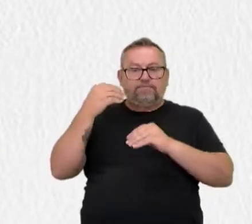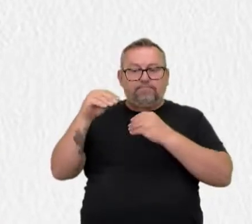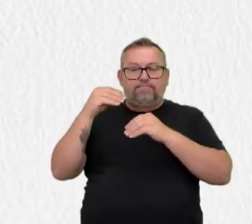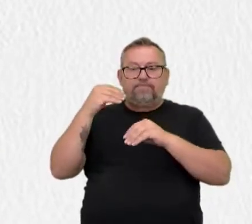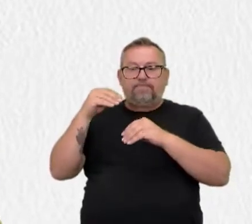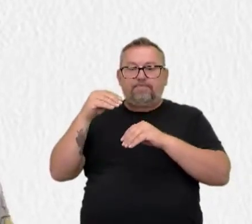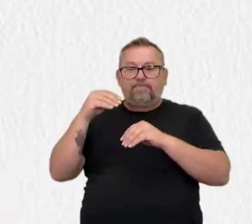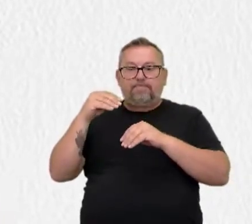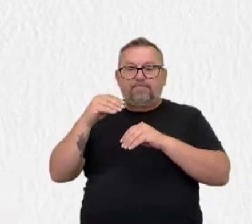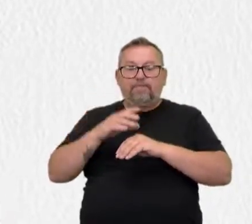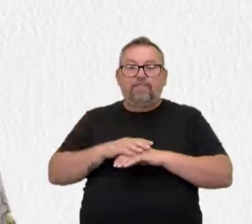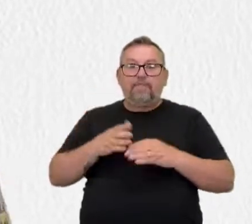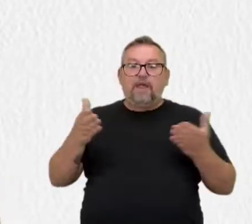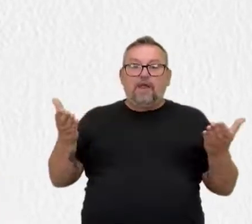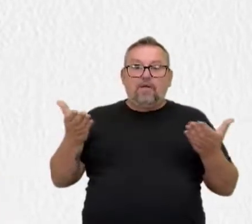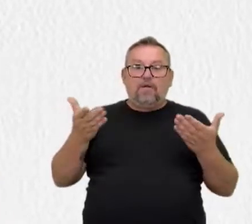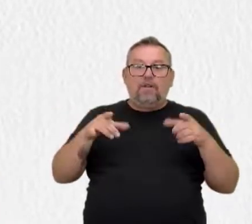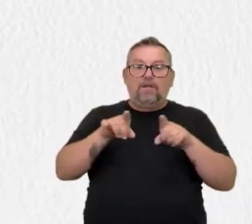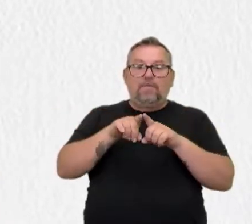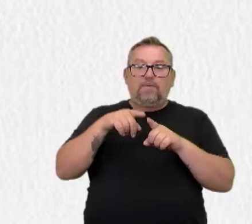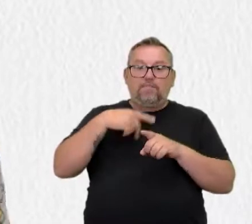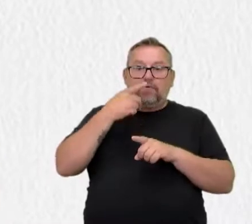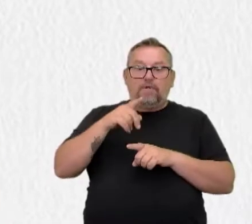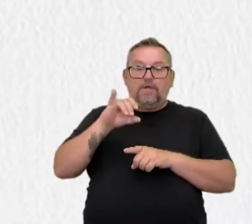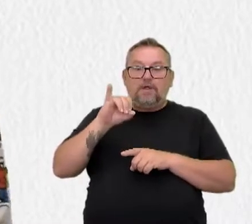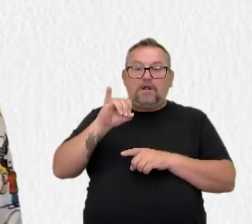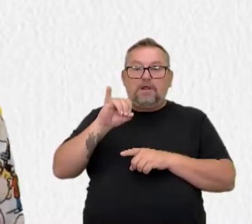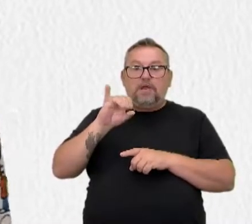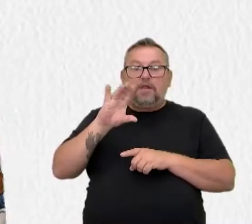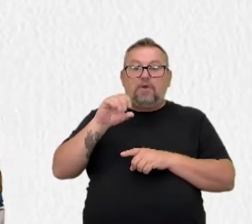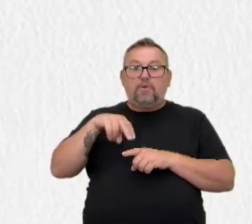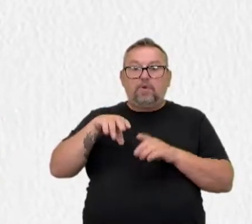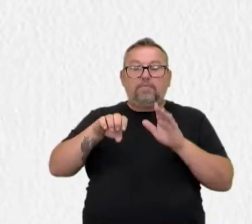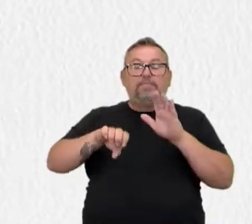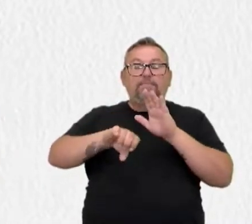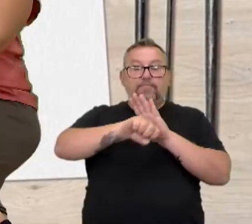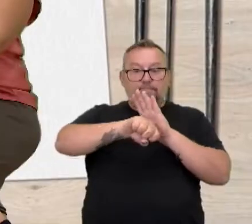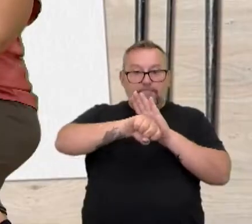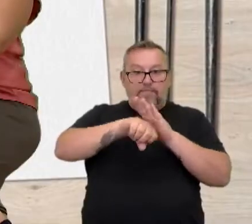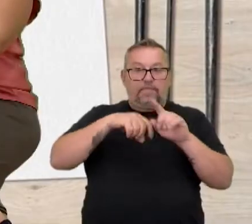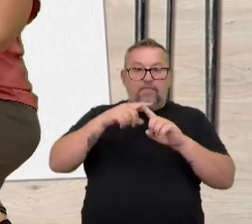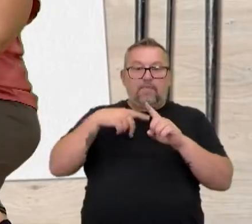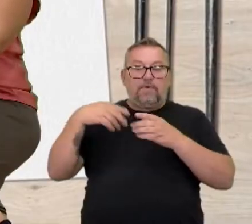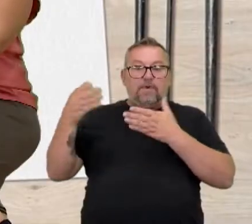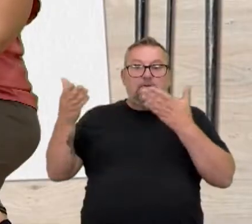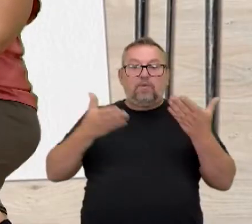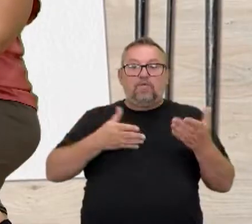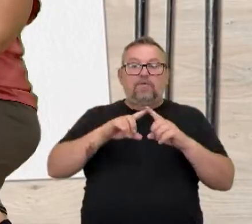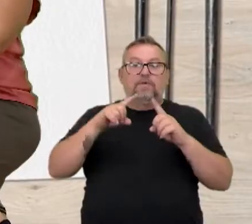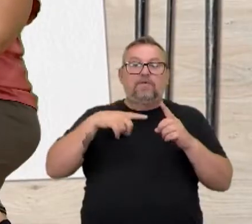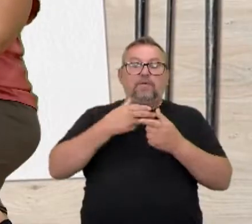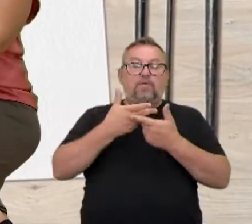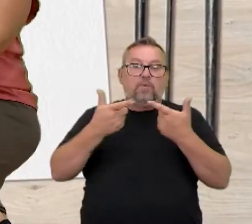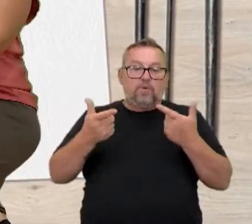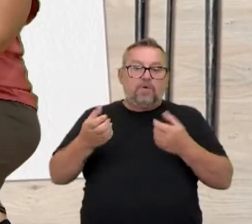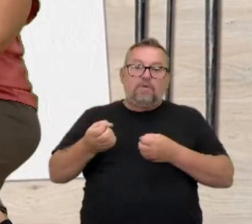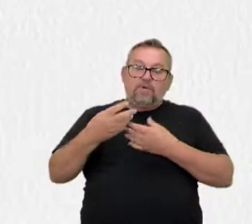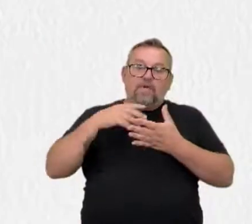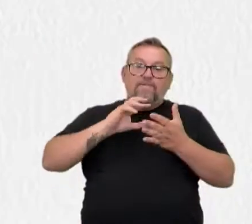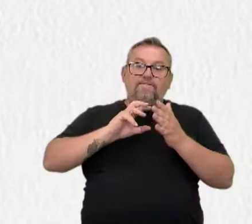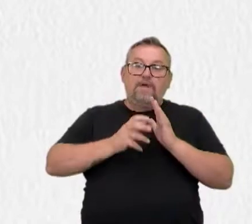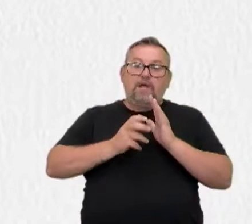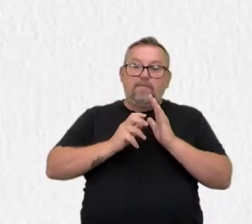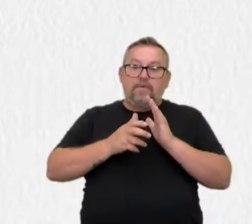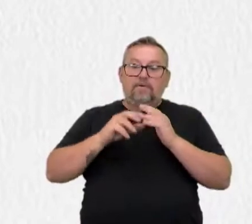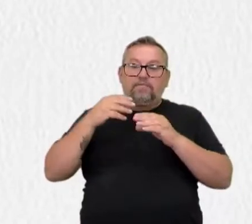E agora a gente também pode falar um pouco dos ícones, das imagens, como a Pro Juliana trouxe, né? Então são várias ferramentas aí